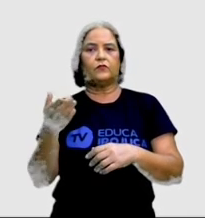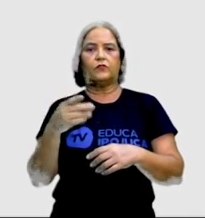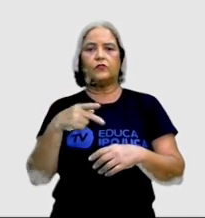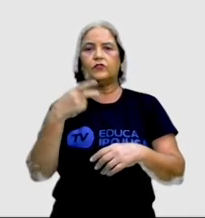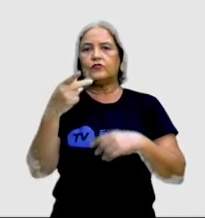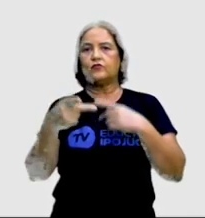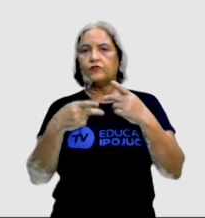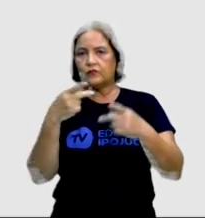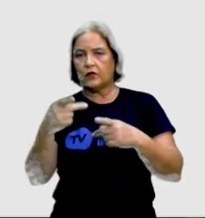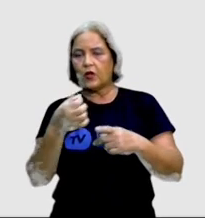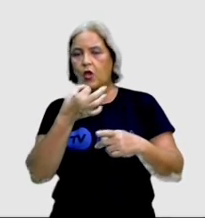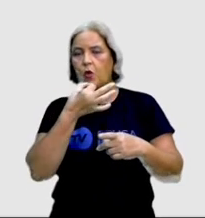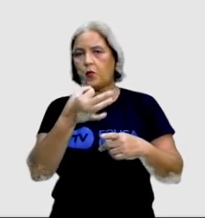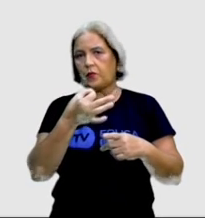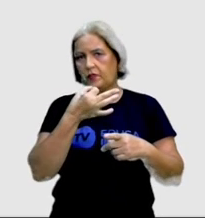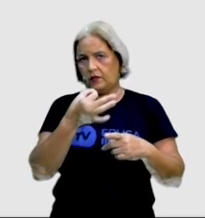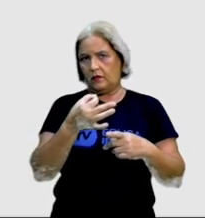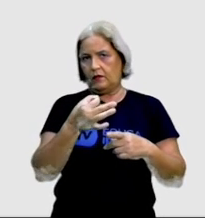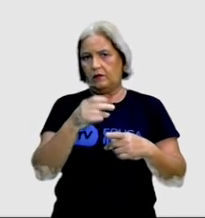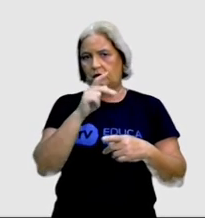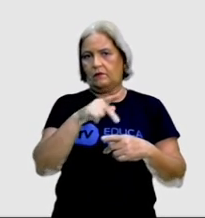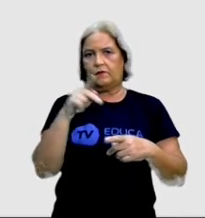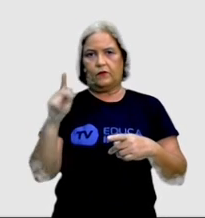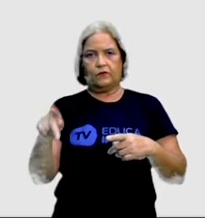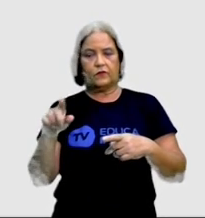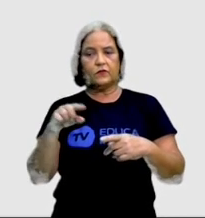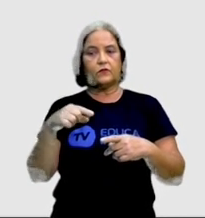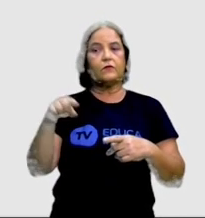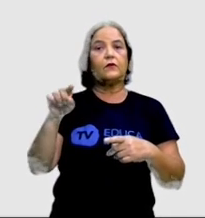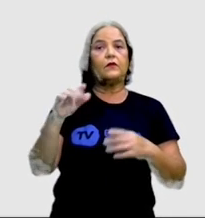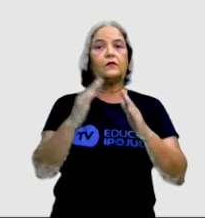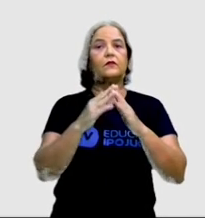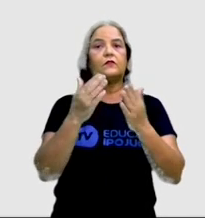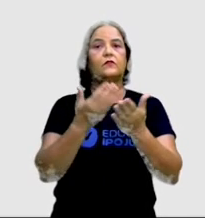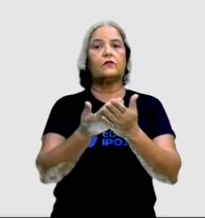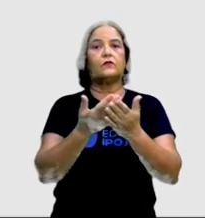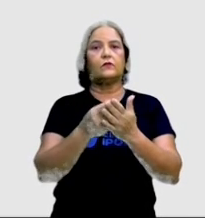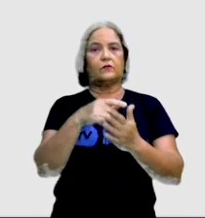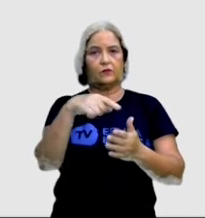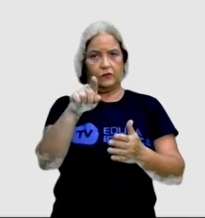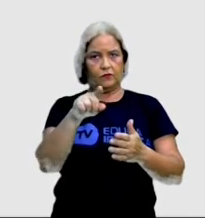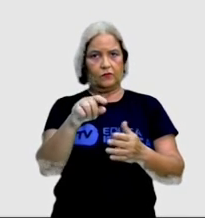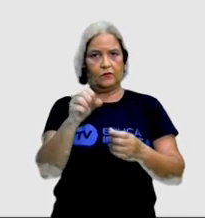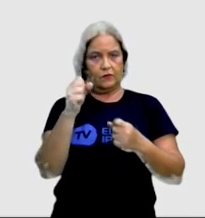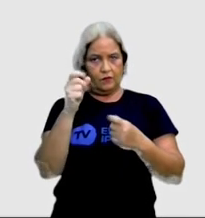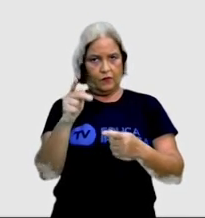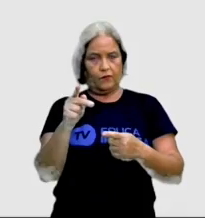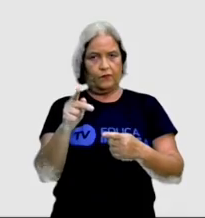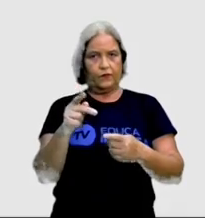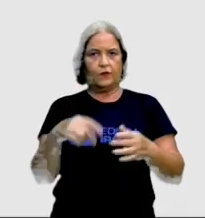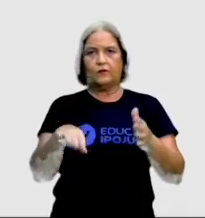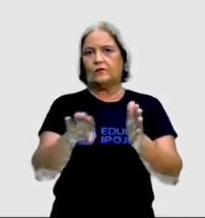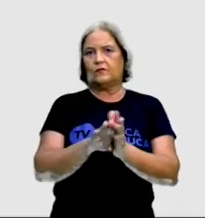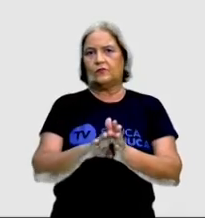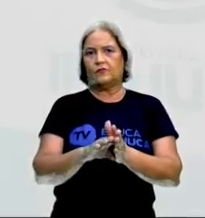compartilhe as opiniões com o seu professor lá na sua escola. Tá bom, crianças? Por